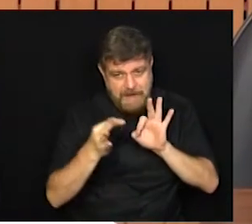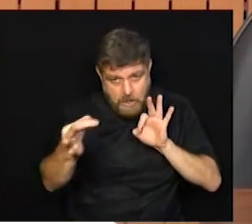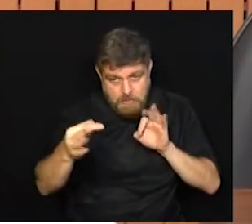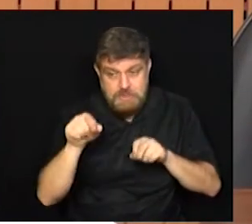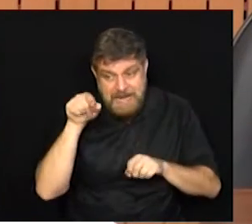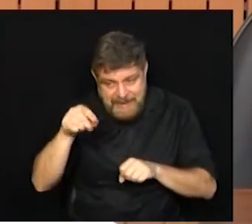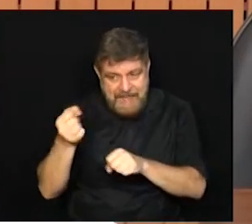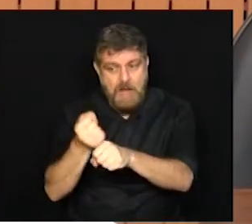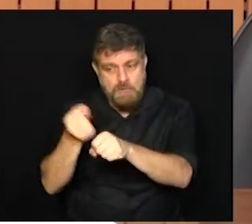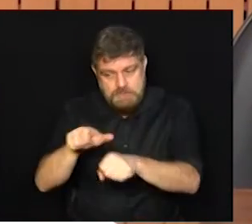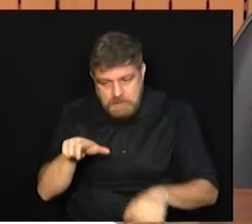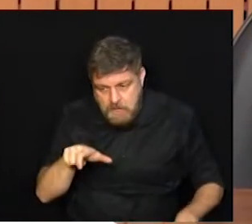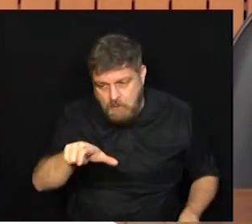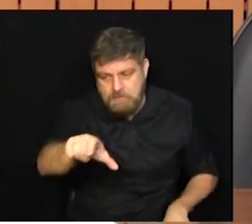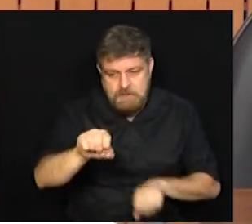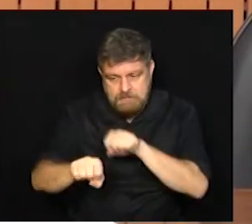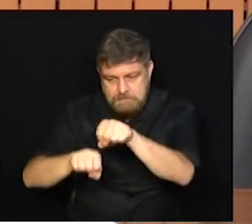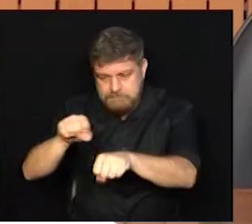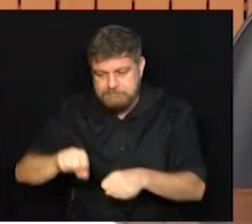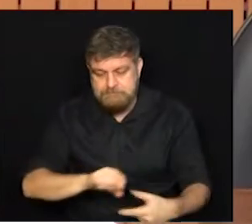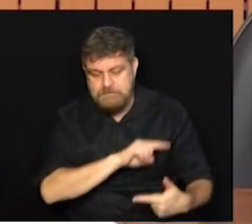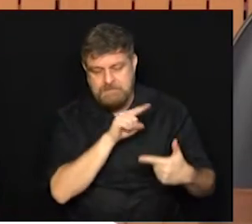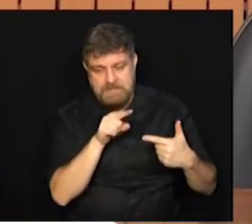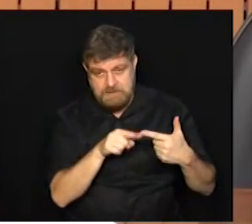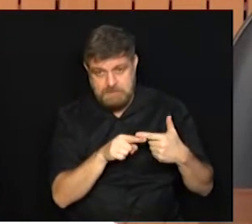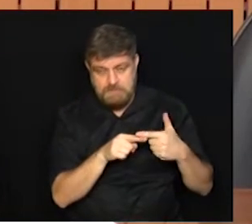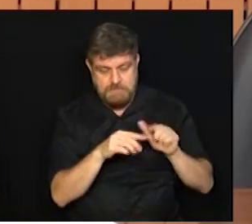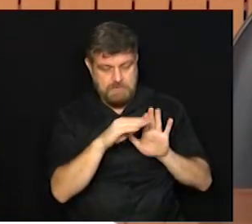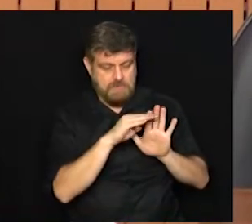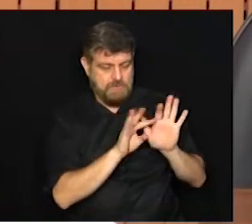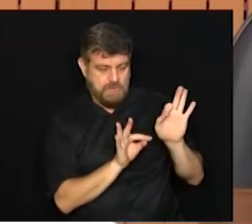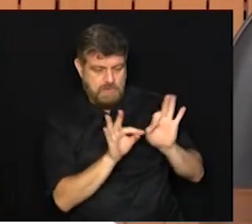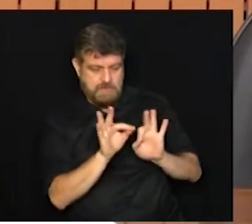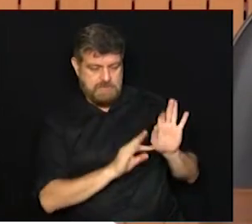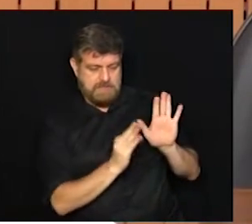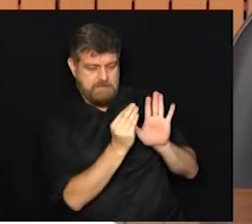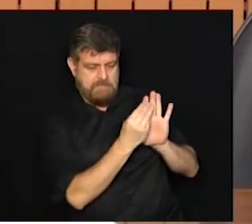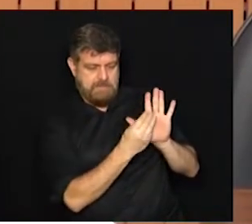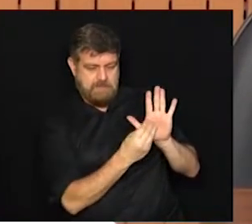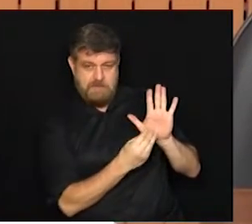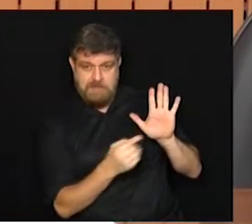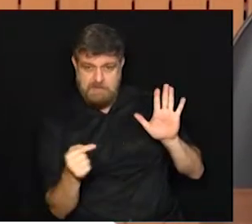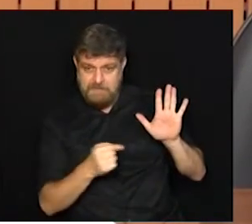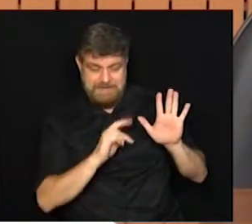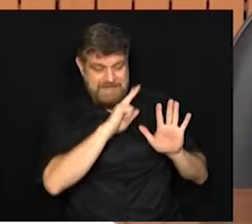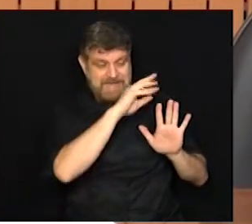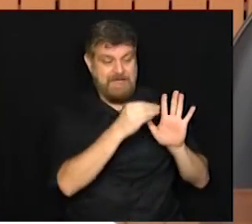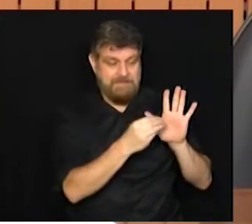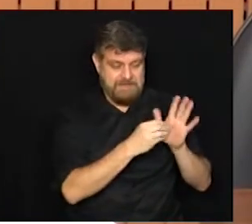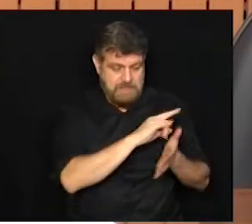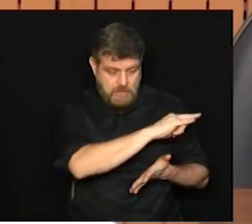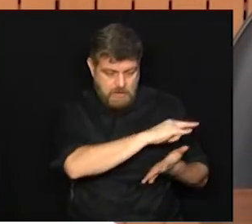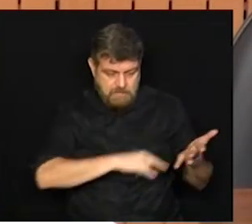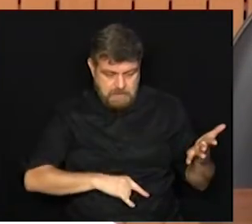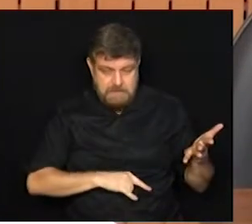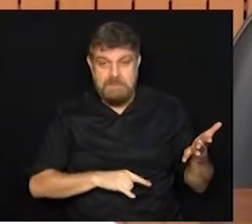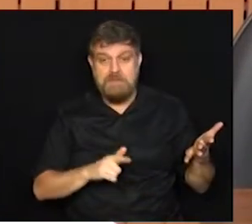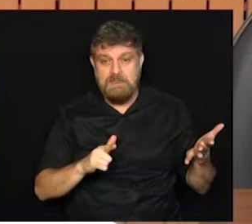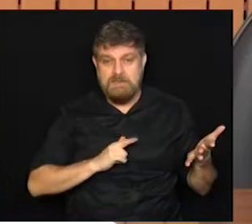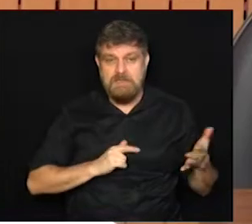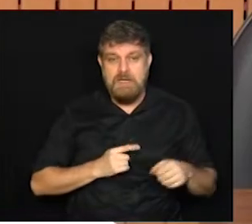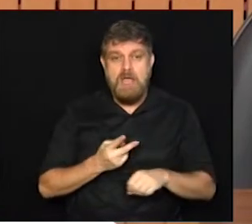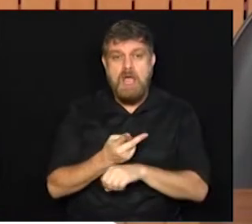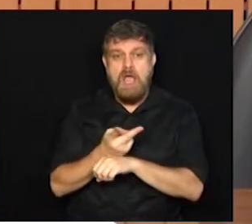Segundo, obviamente que no projeto, que é passível de licenciação ambiental, fosse